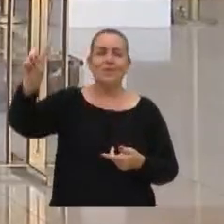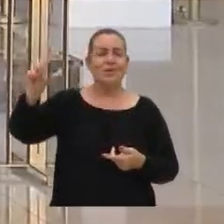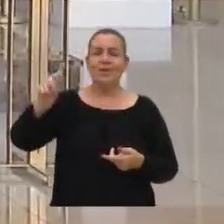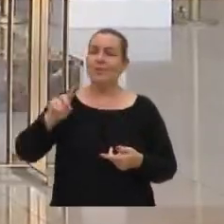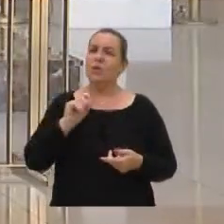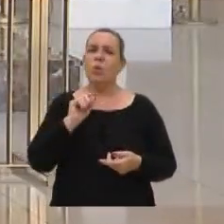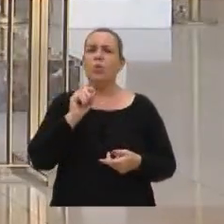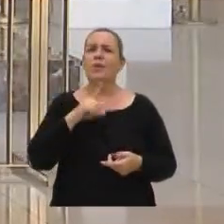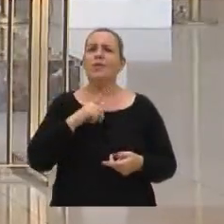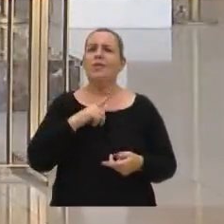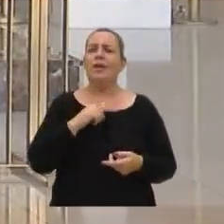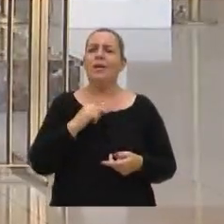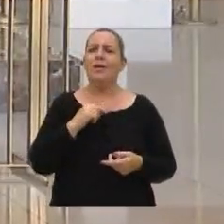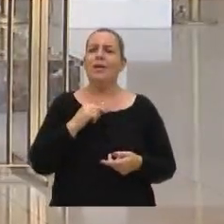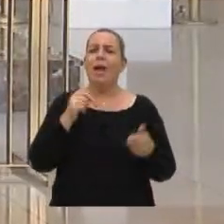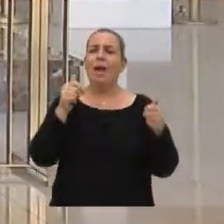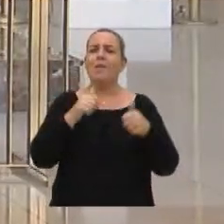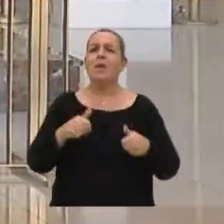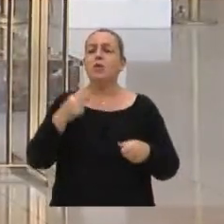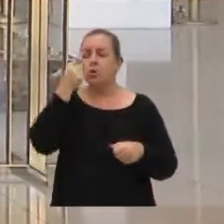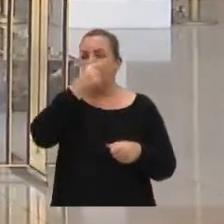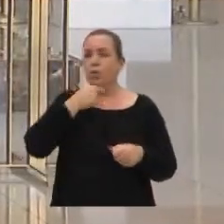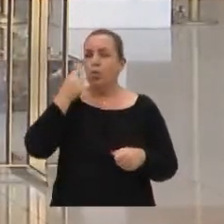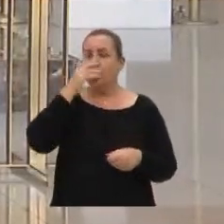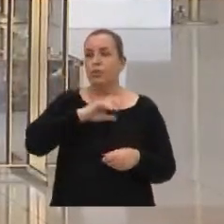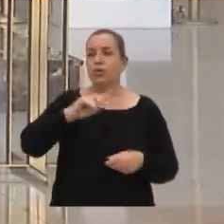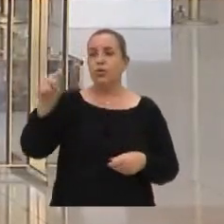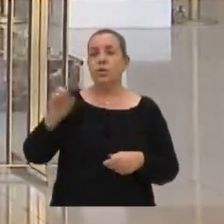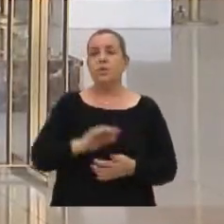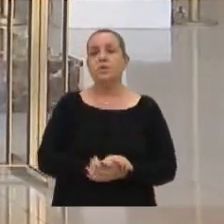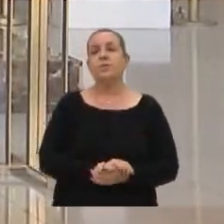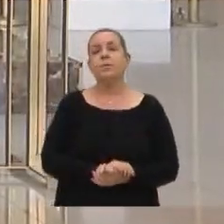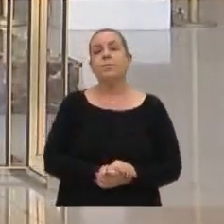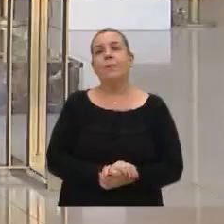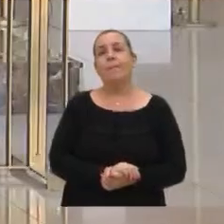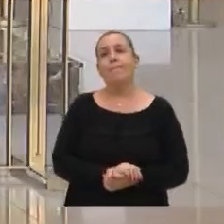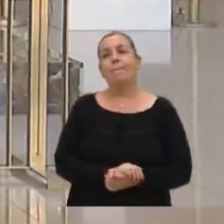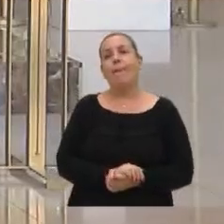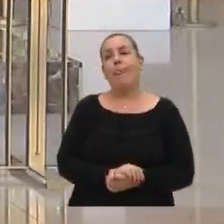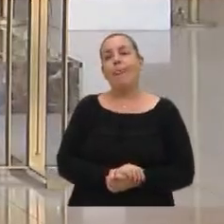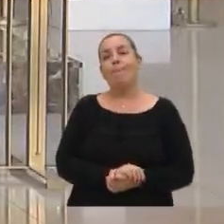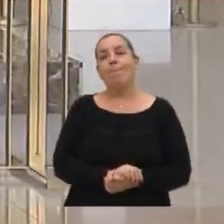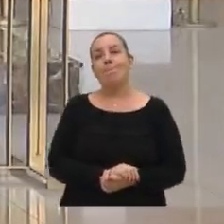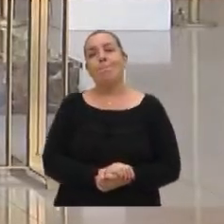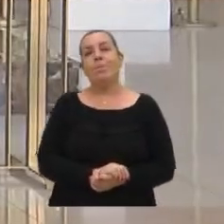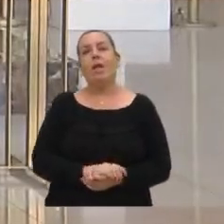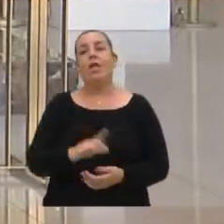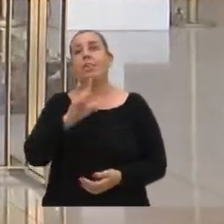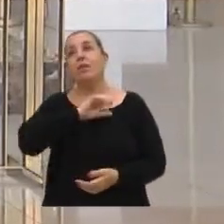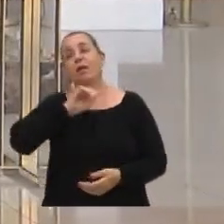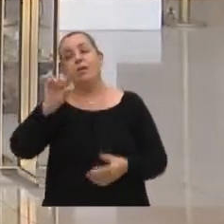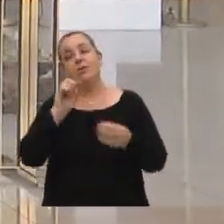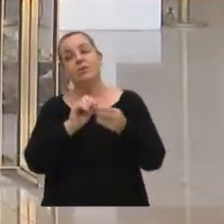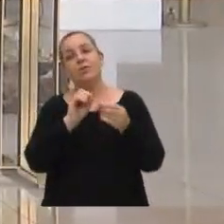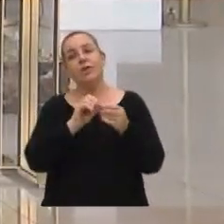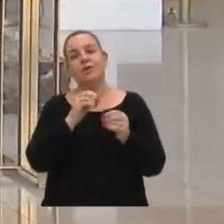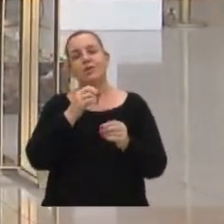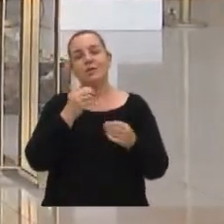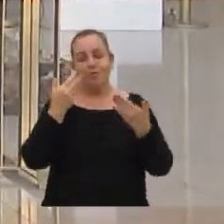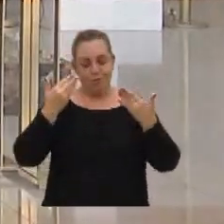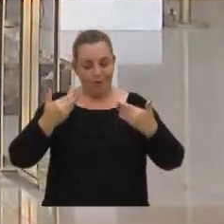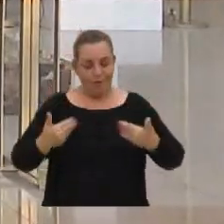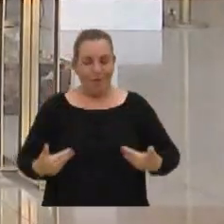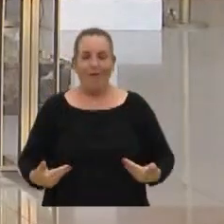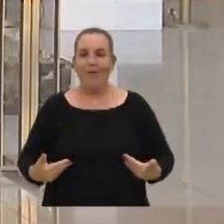O que que tem o rosto de Deus? É só abrir a primeira página da Bíblia. Deus fez o homem à sua